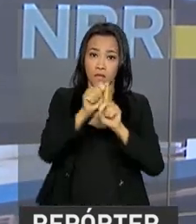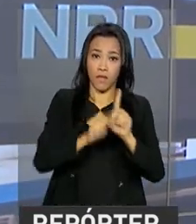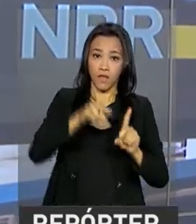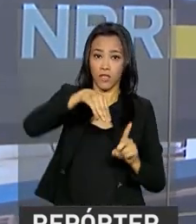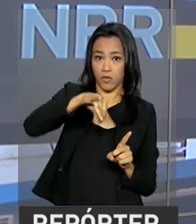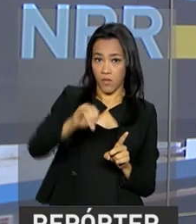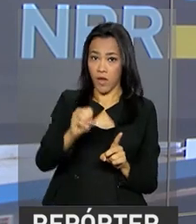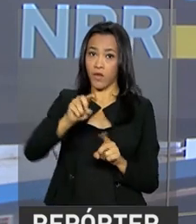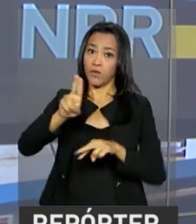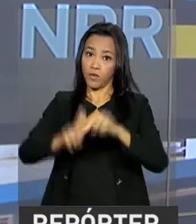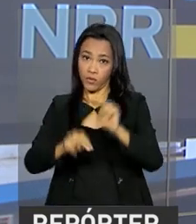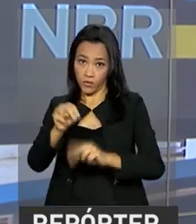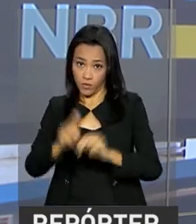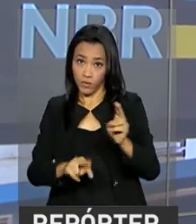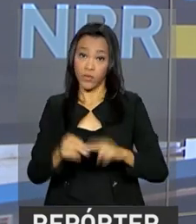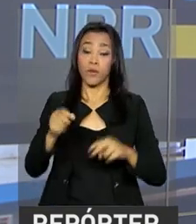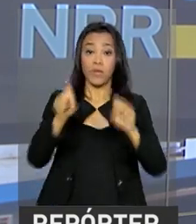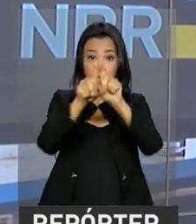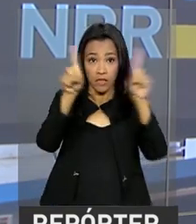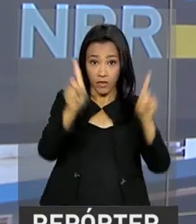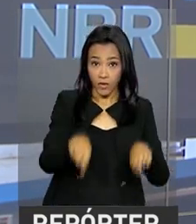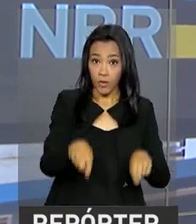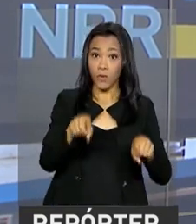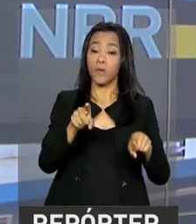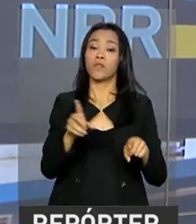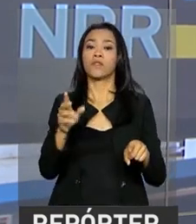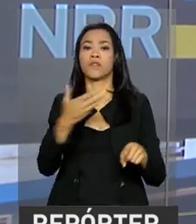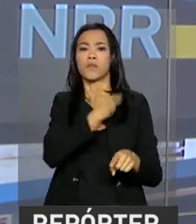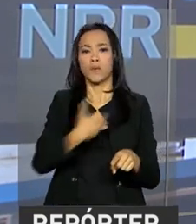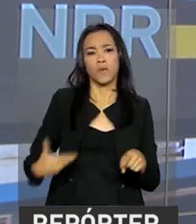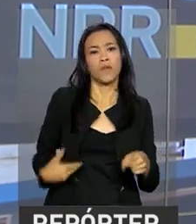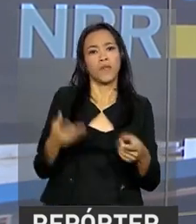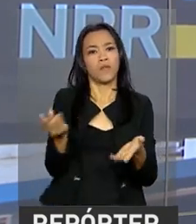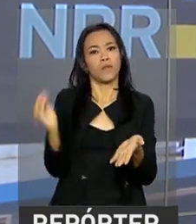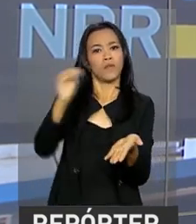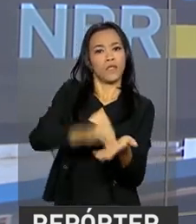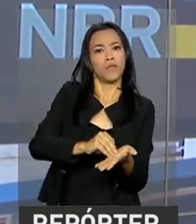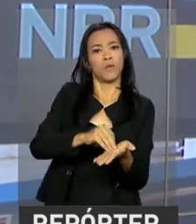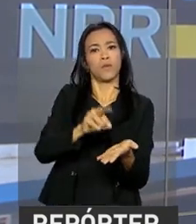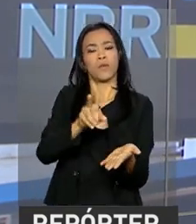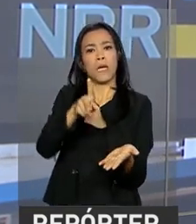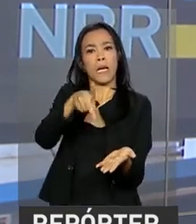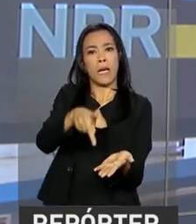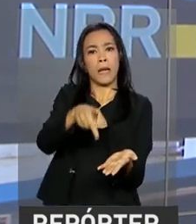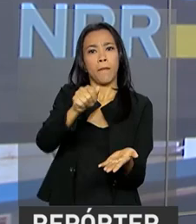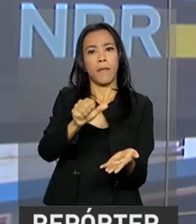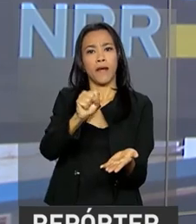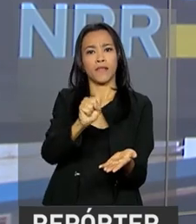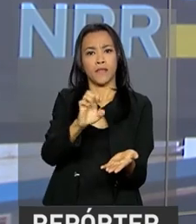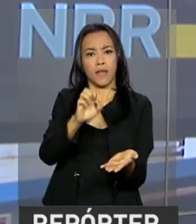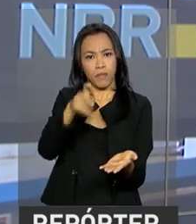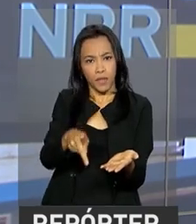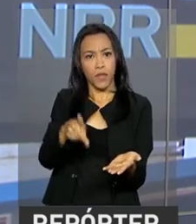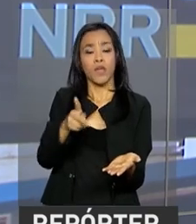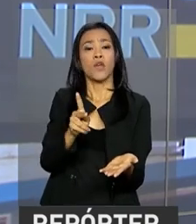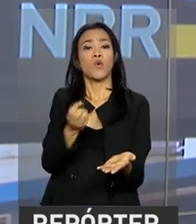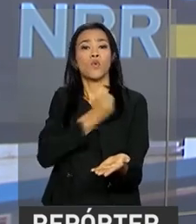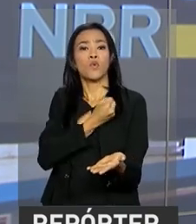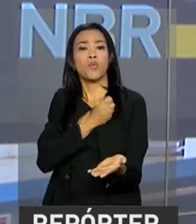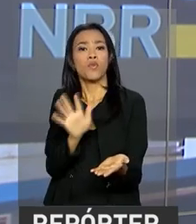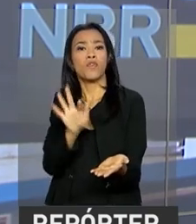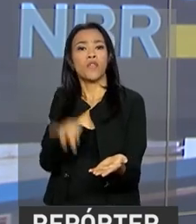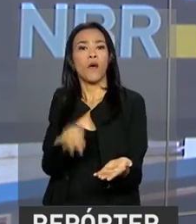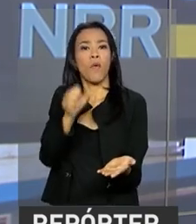e junho. Os servidores públicos cadastrados no PASEP com inscrições de final 8 e 9 também podem